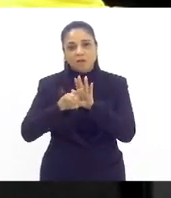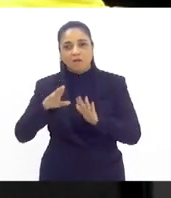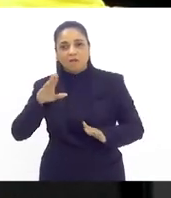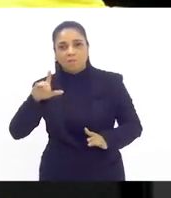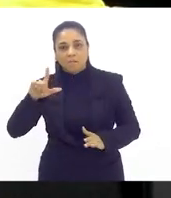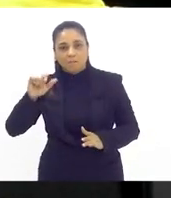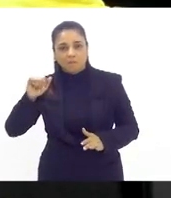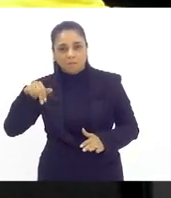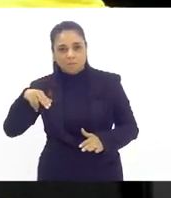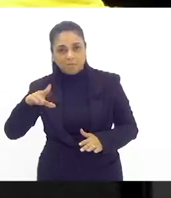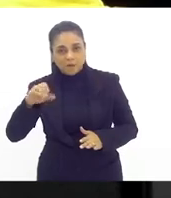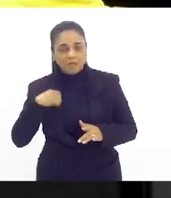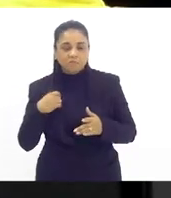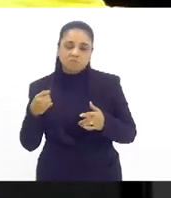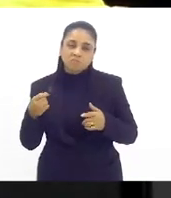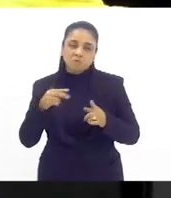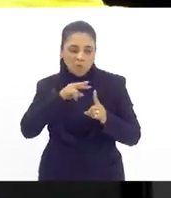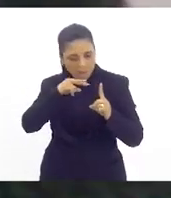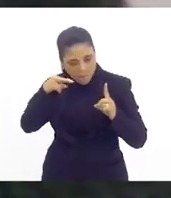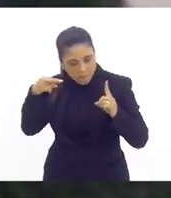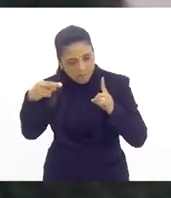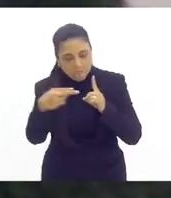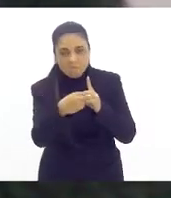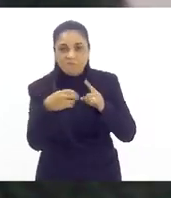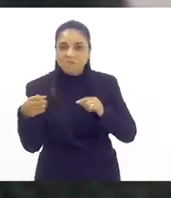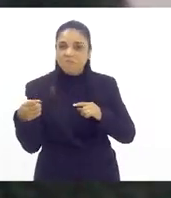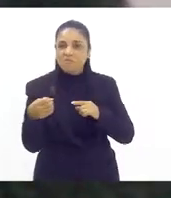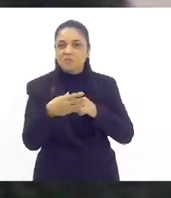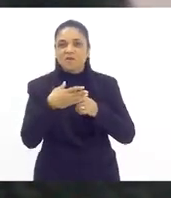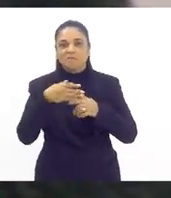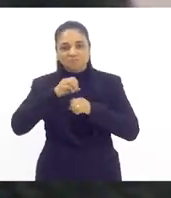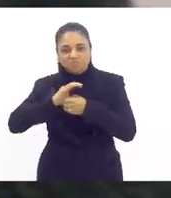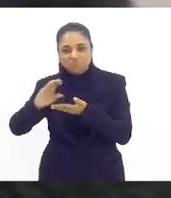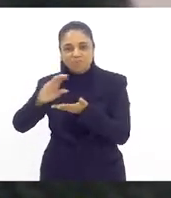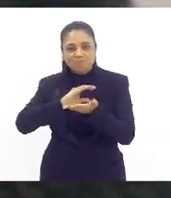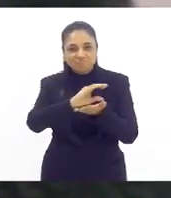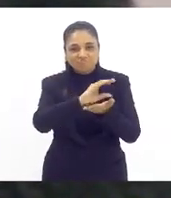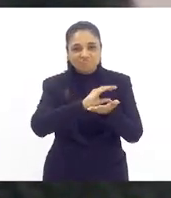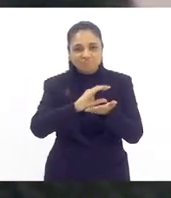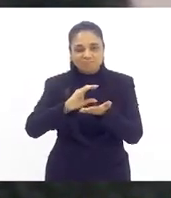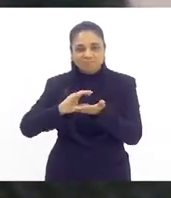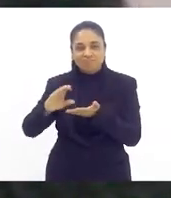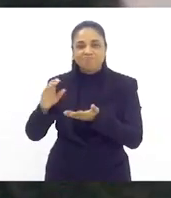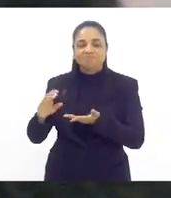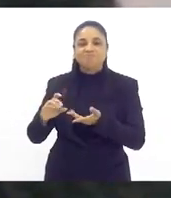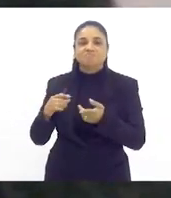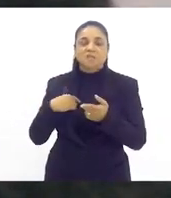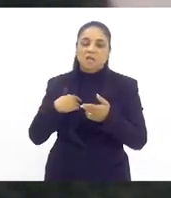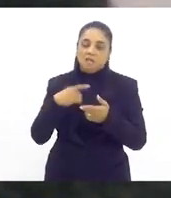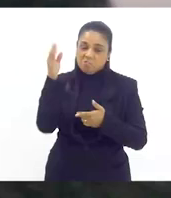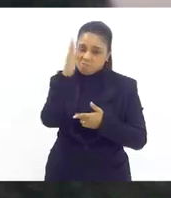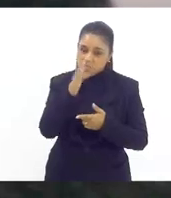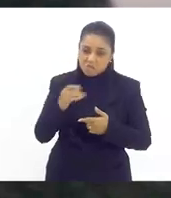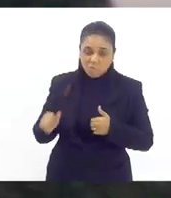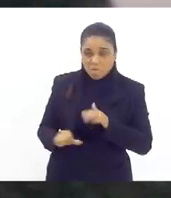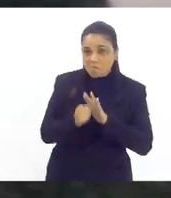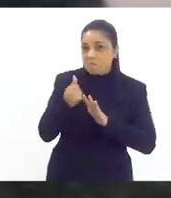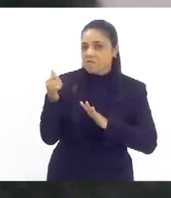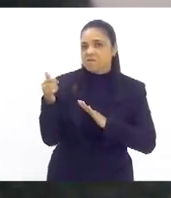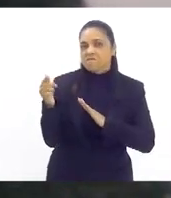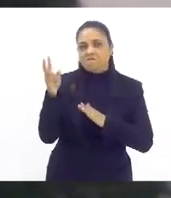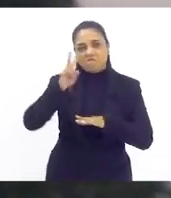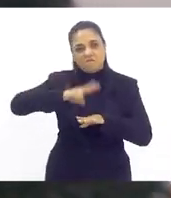forma uma nova prerrogativa de distribuição de recursos na cultura e algo que é inédito no Brasil então a gente agradece também